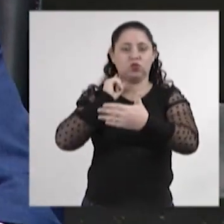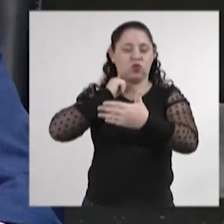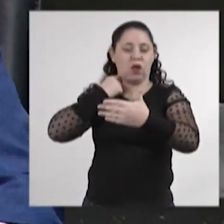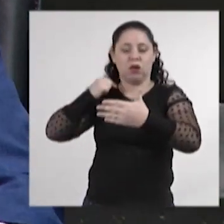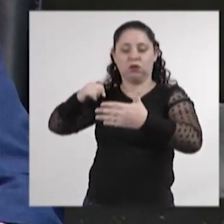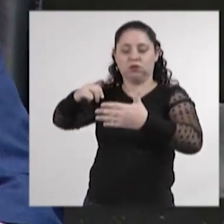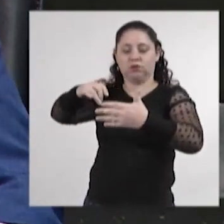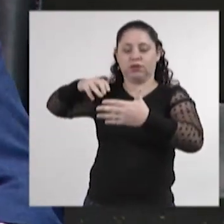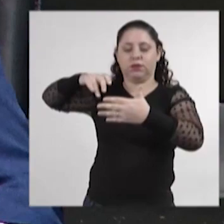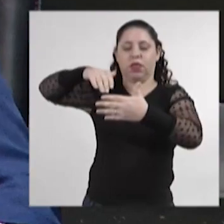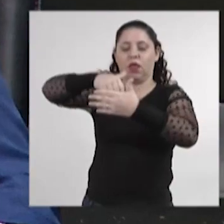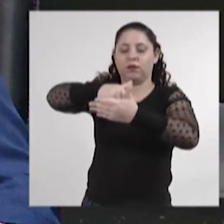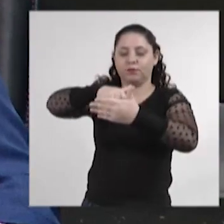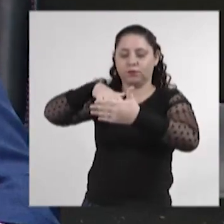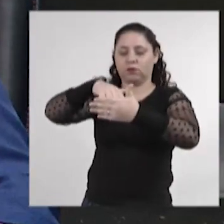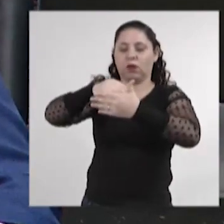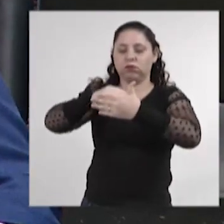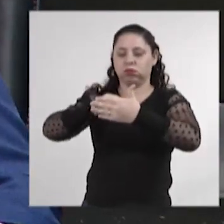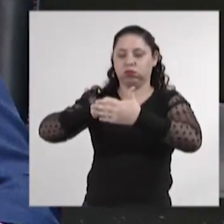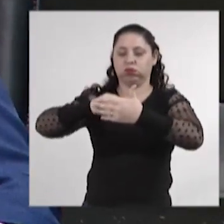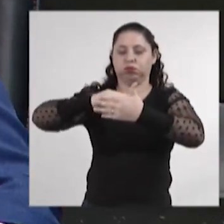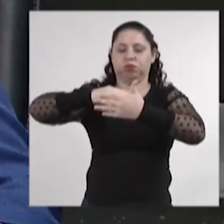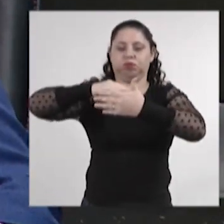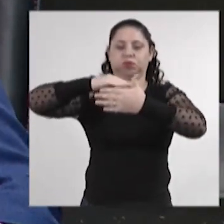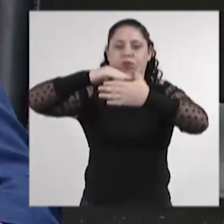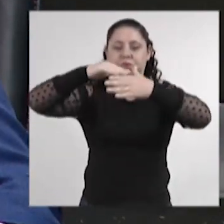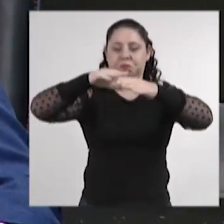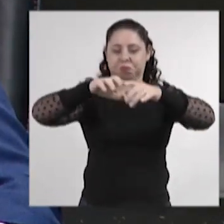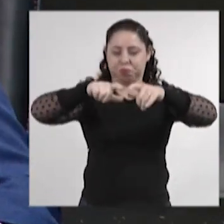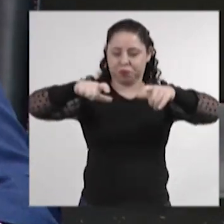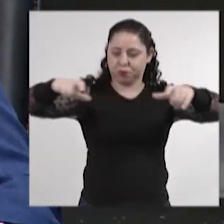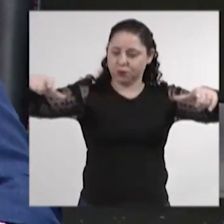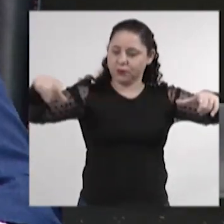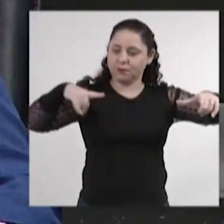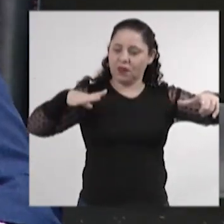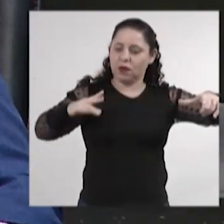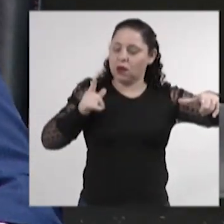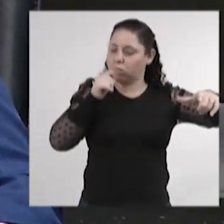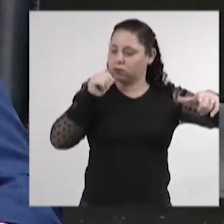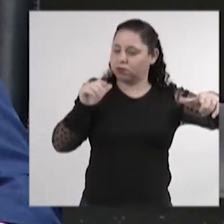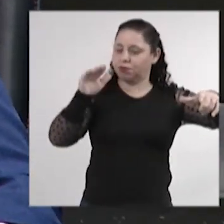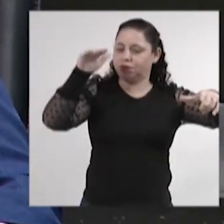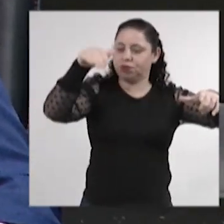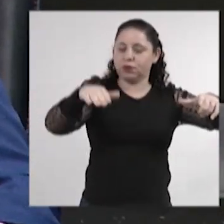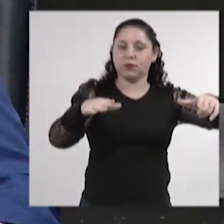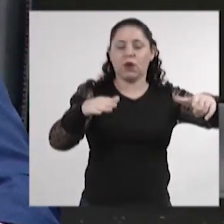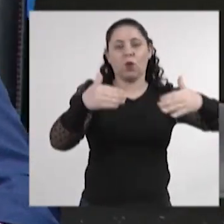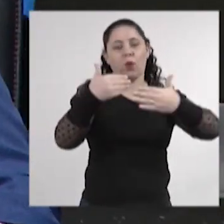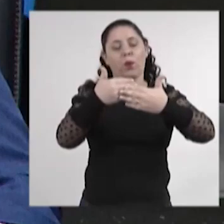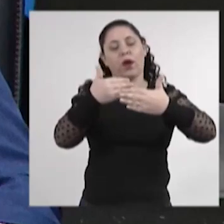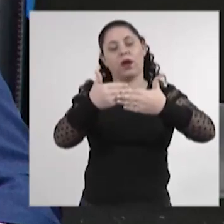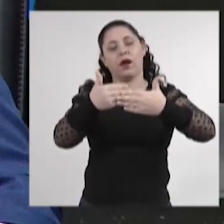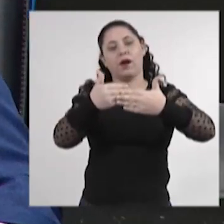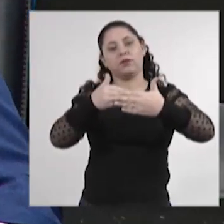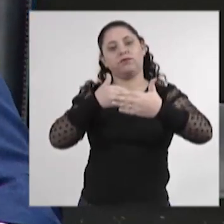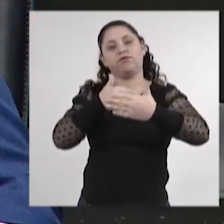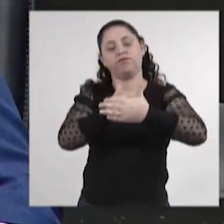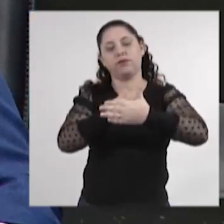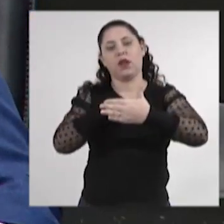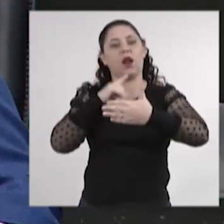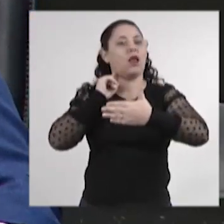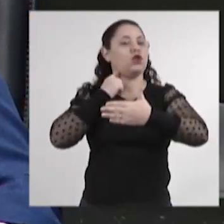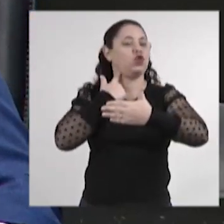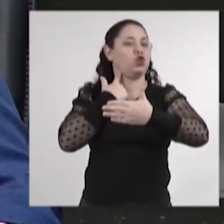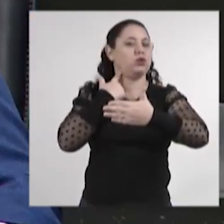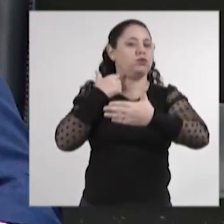mesmo. Então, todo ano, a barragem da Itaipu recebe aí uma barragem